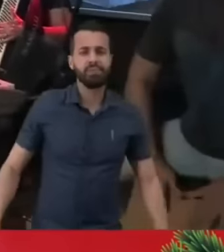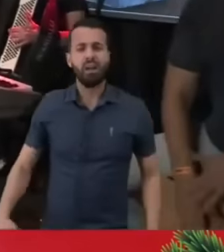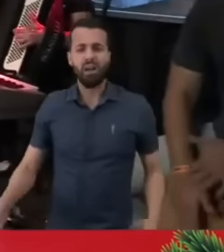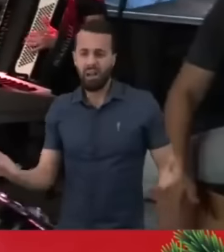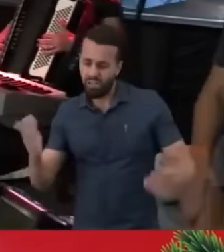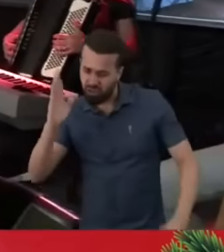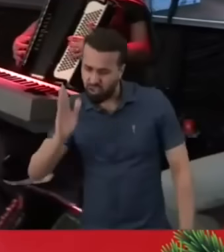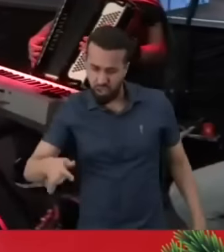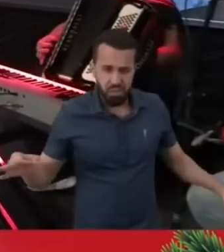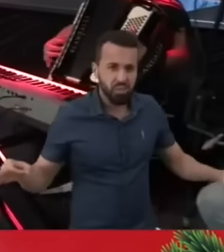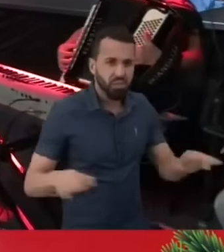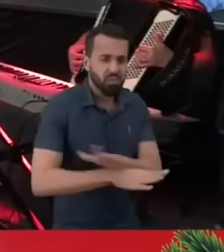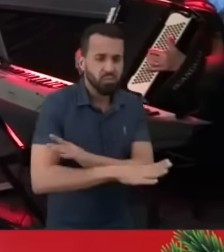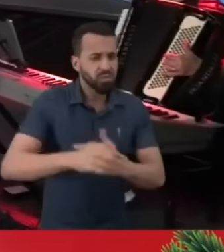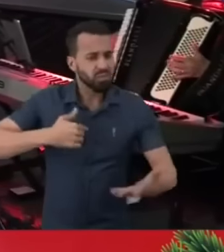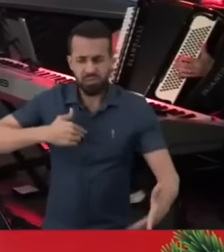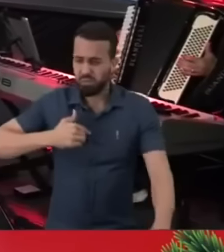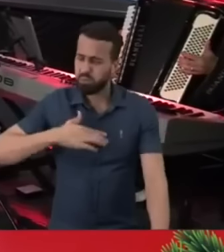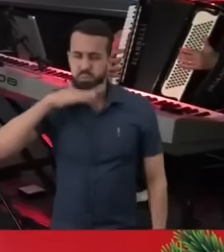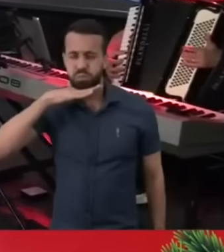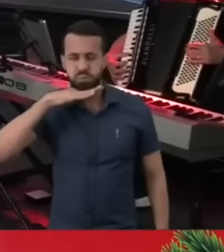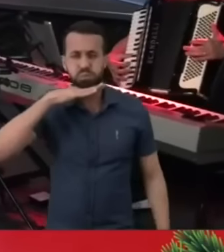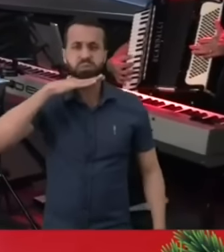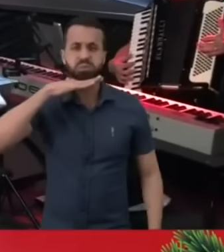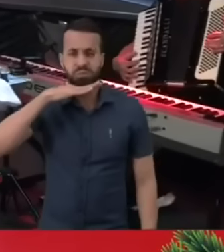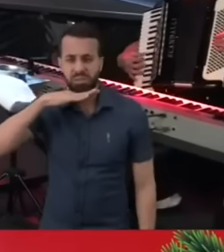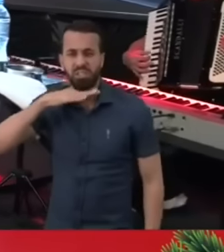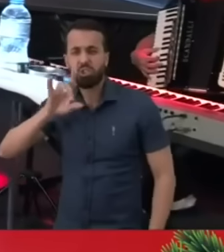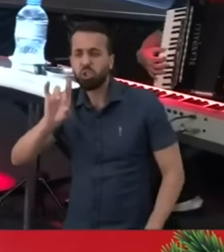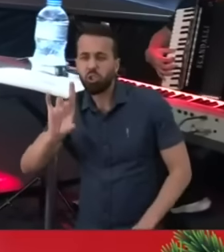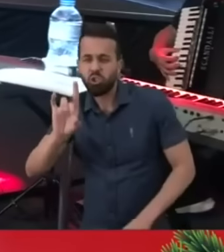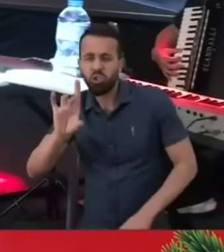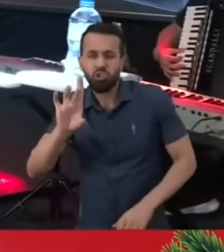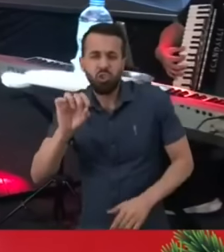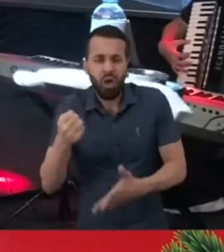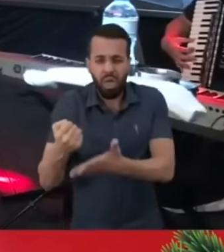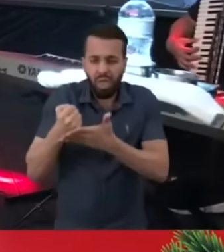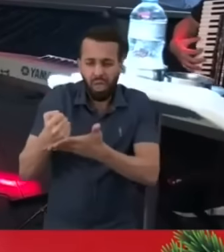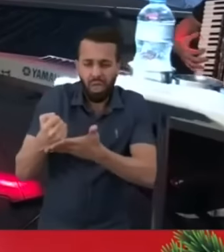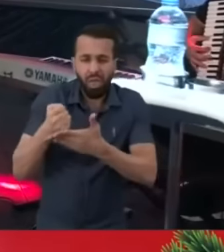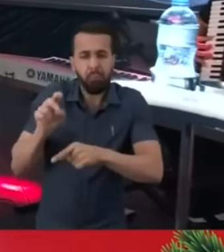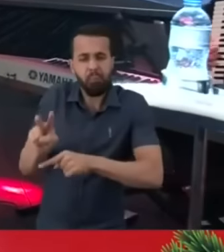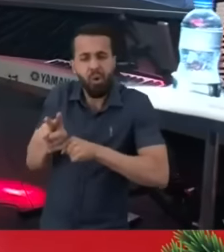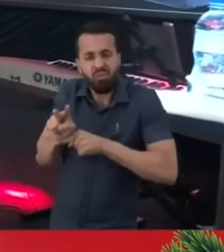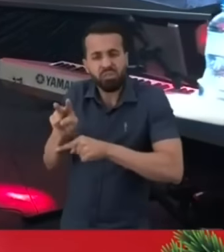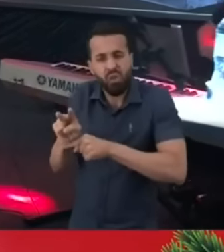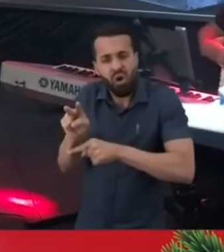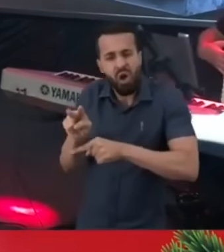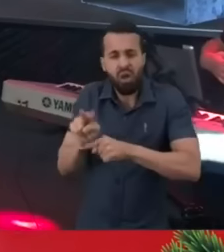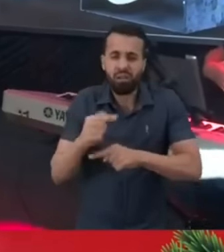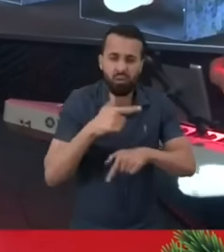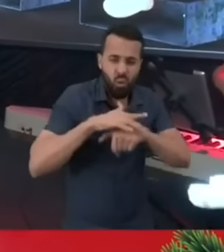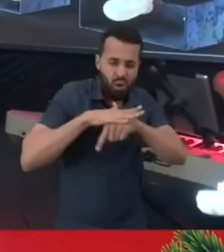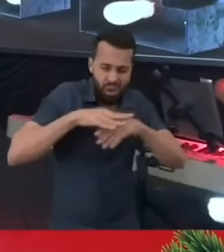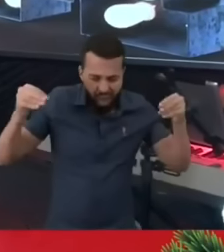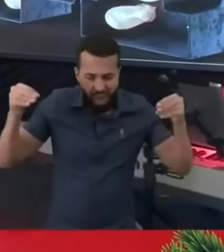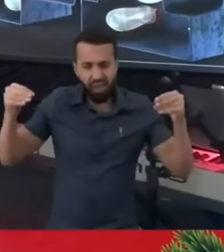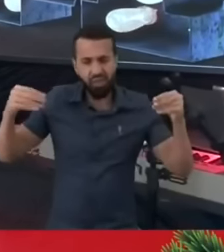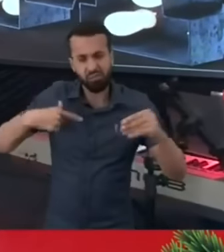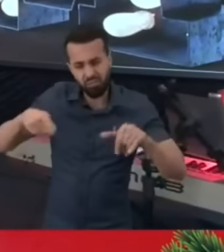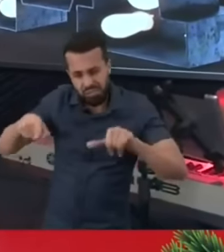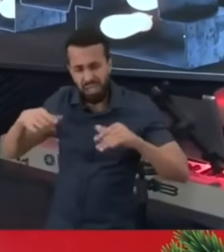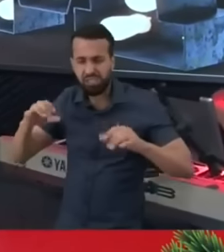mais, porque já estou cansado de ser o remédio pra curar o seu